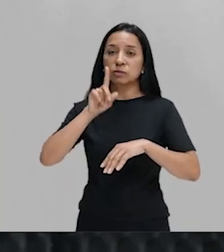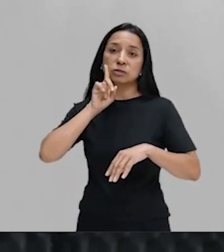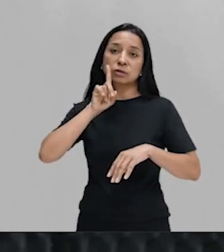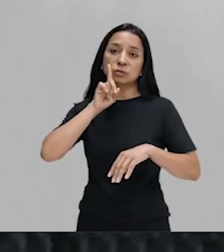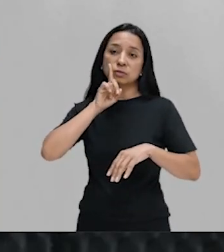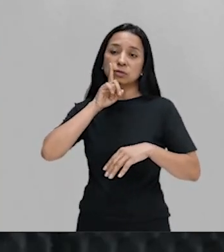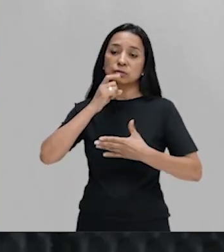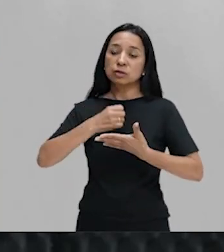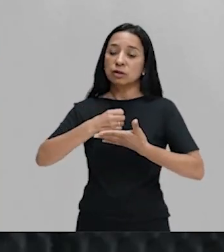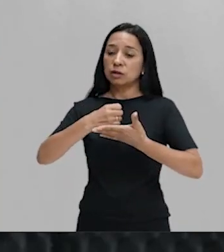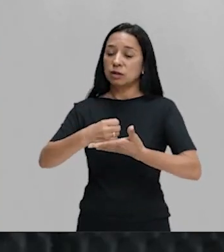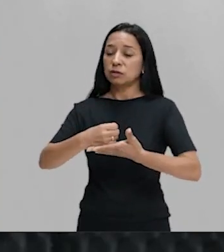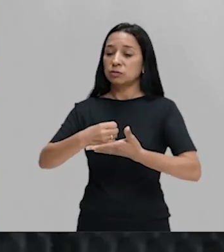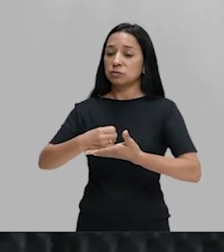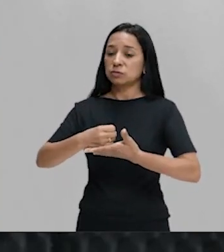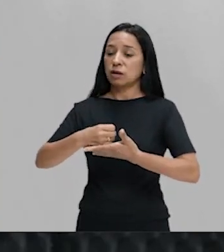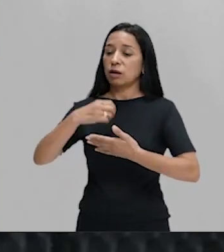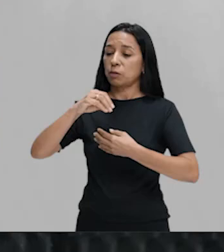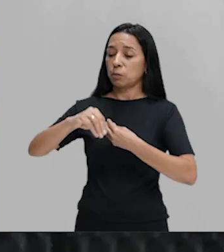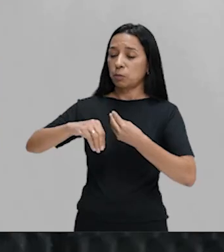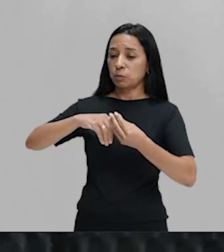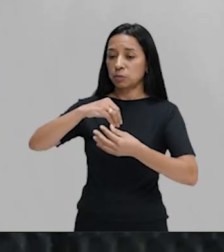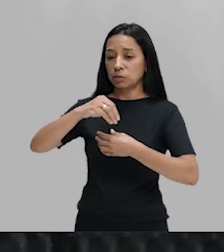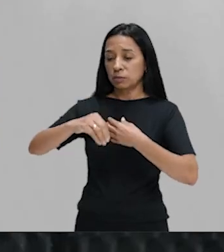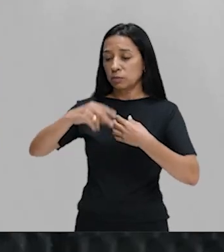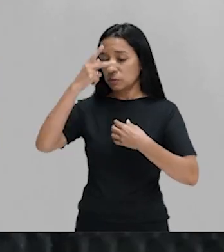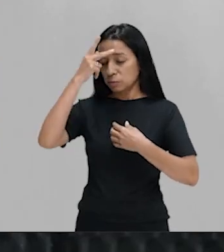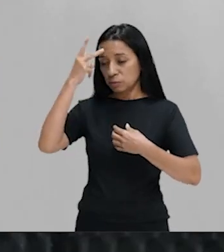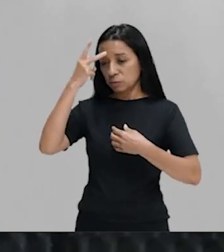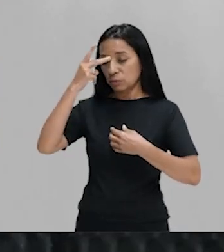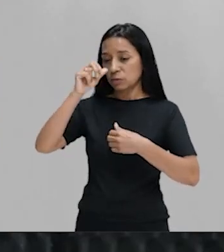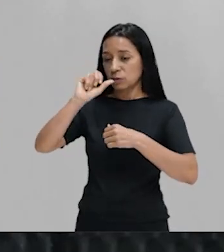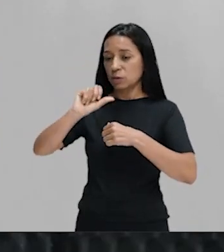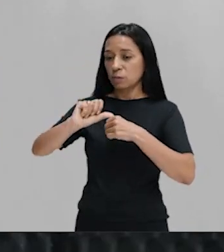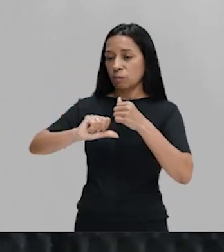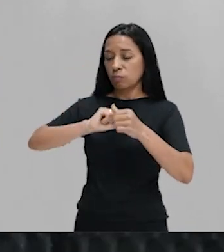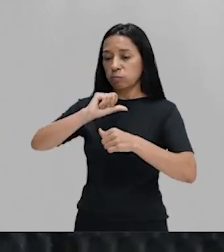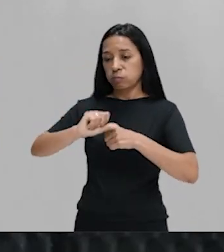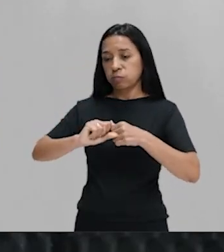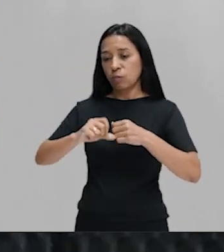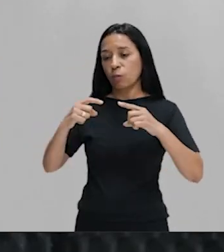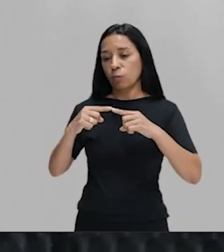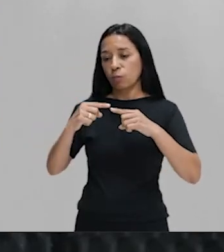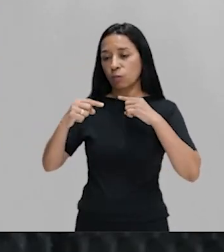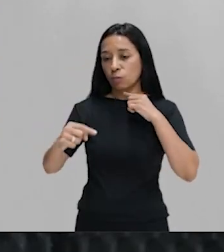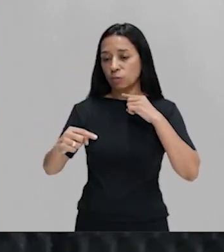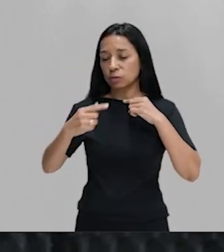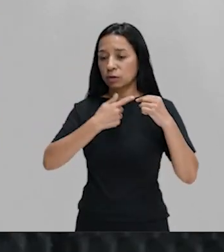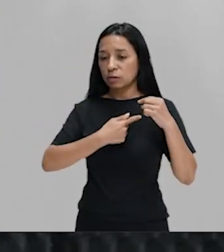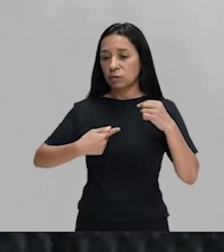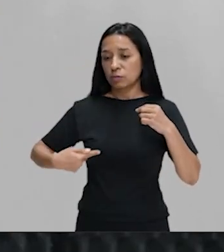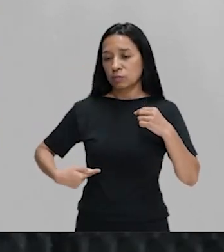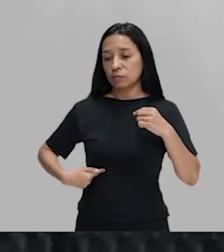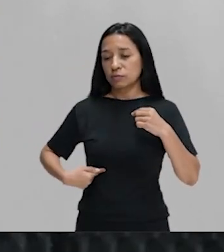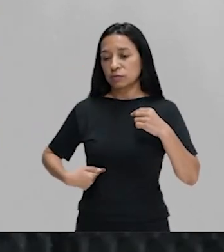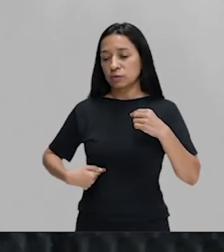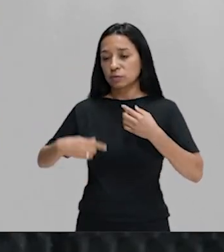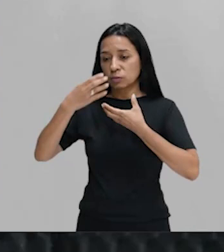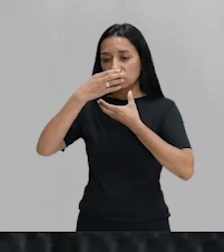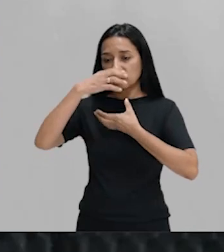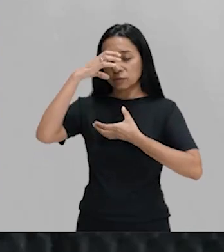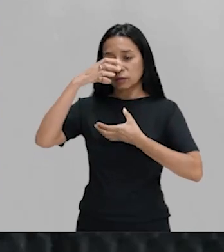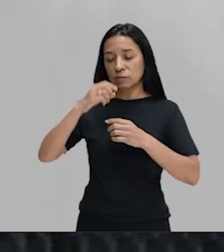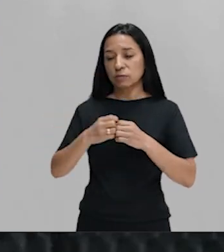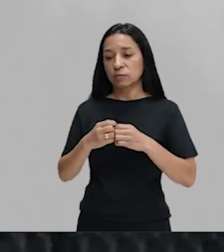os rebeldes afegães na luta contra o governo afegão ou seja,